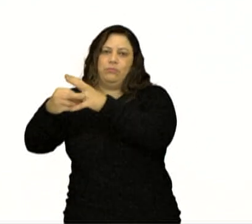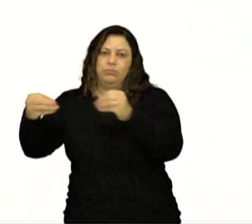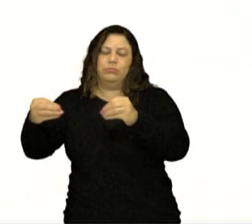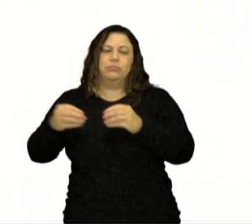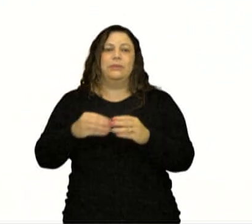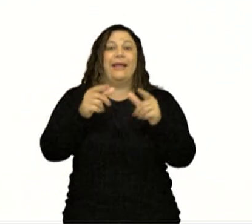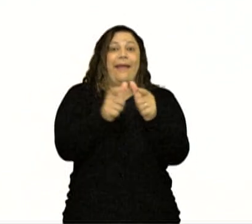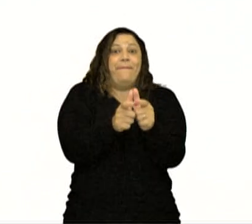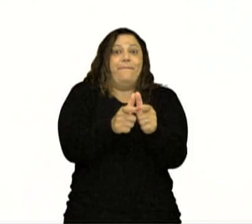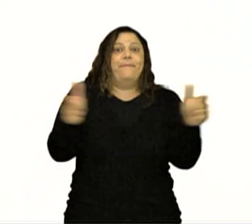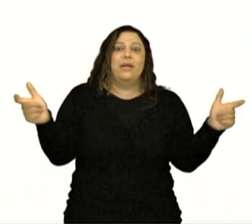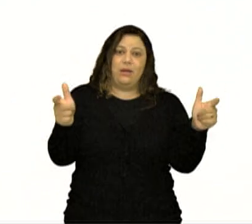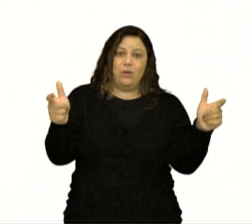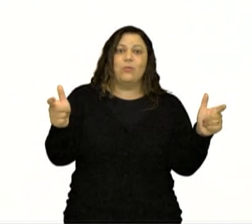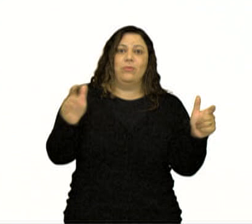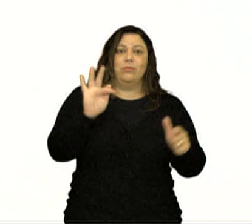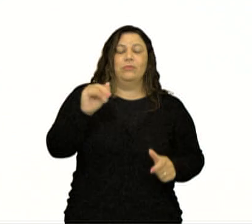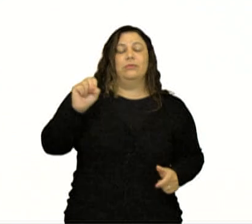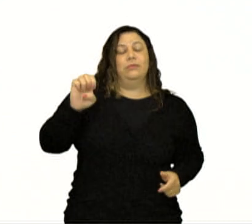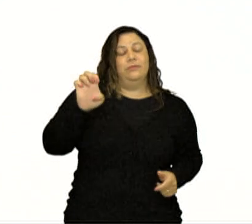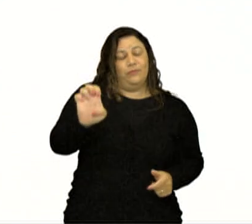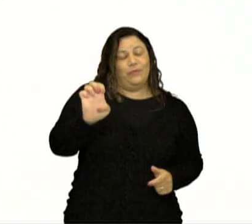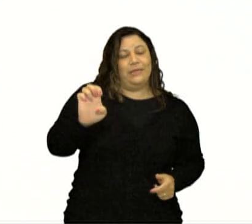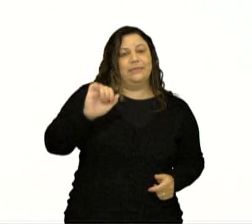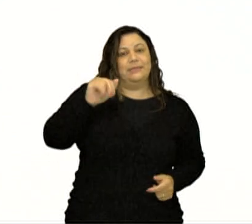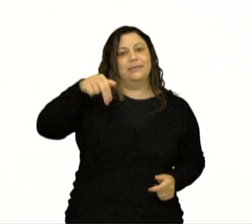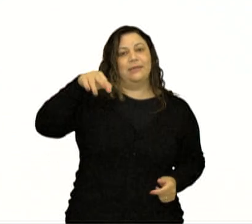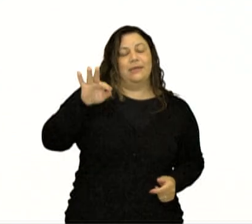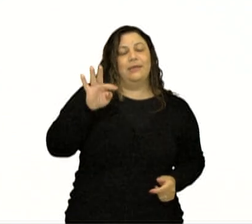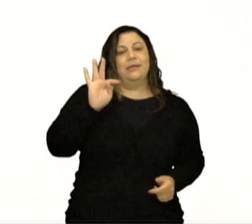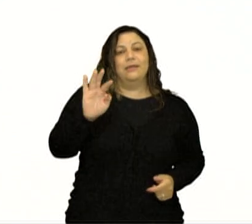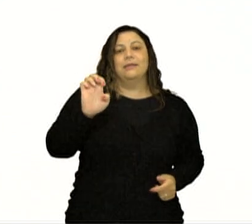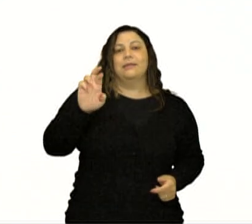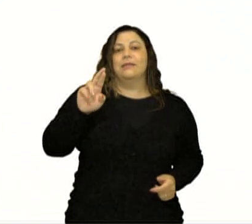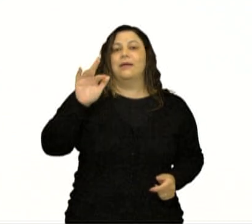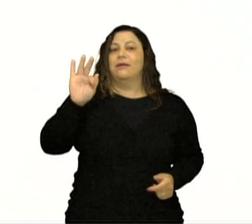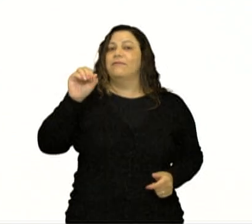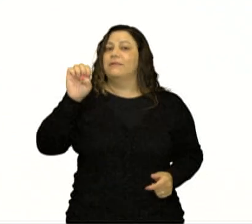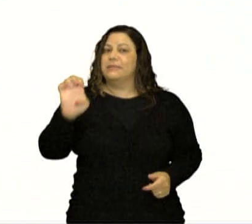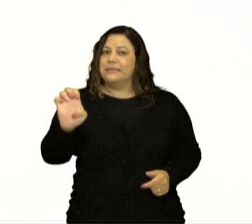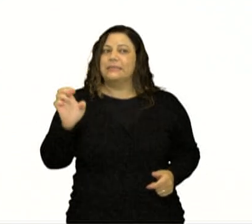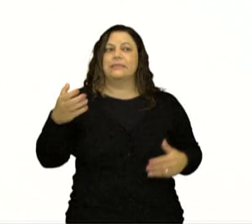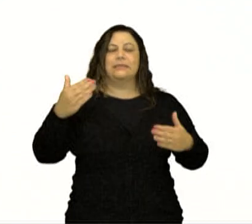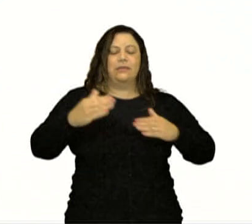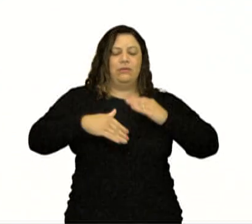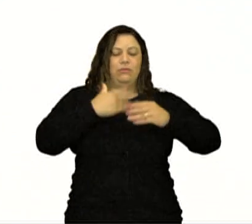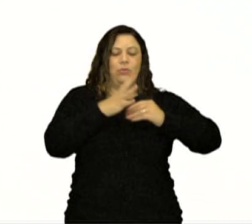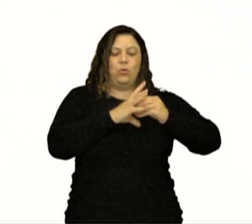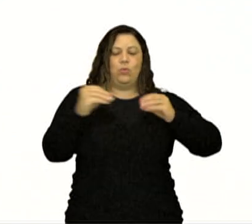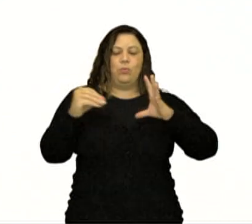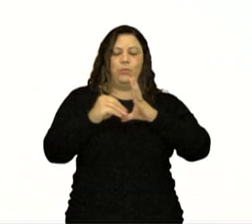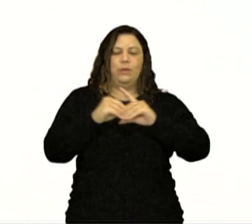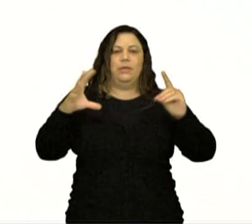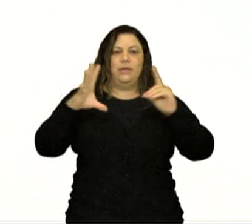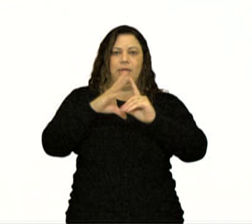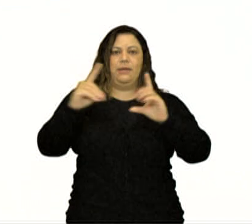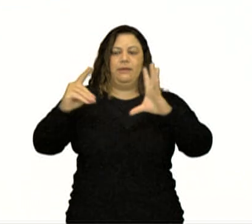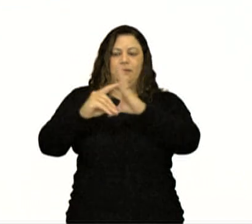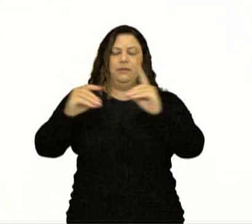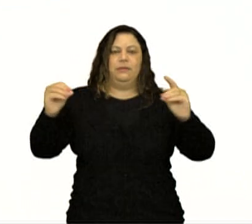maior fase do ciclo celular, formado ali pela fase de crescimento, duplicação do material genético, do DNA,